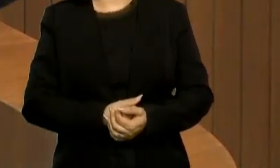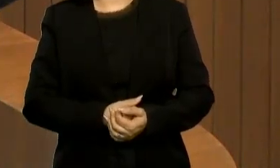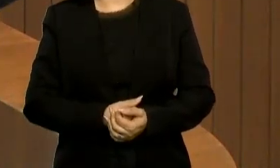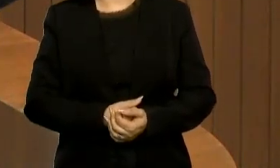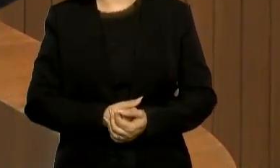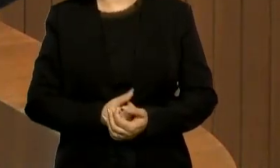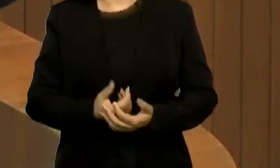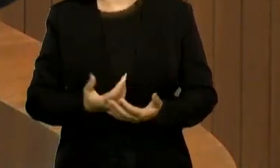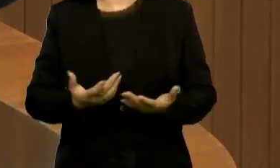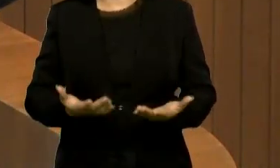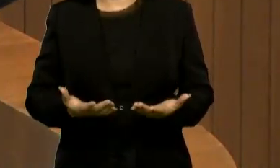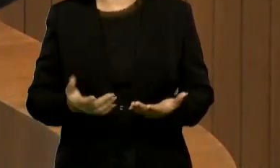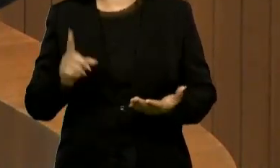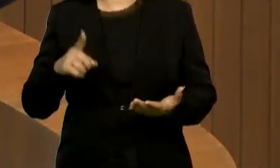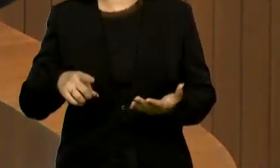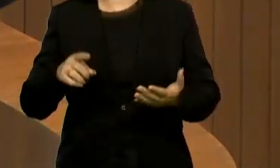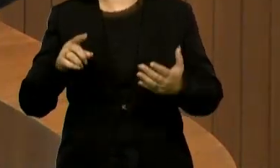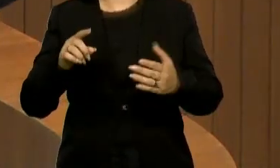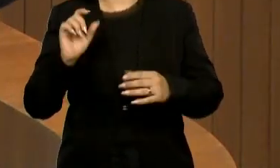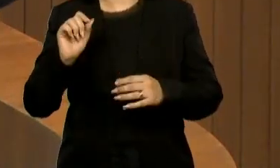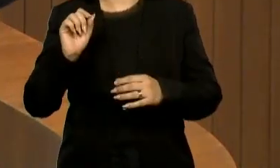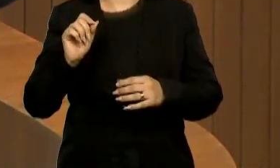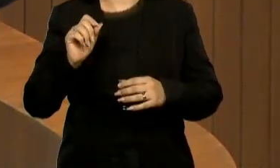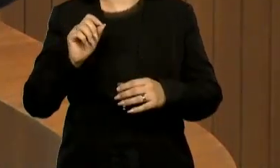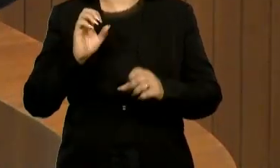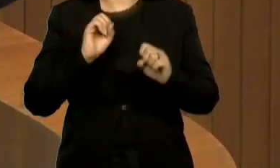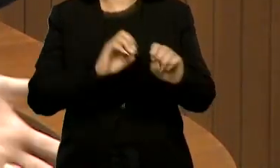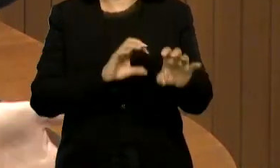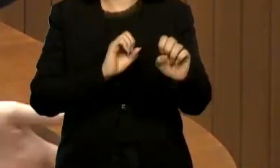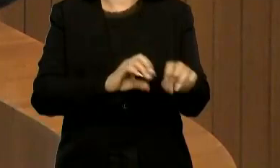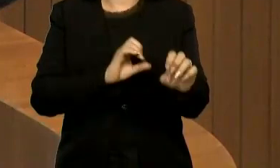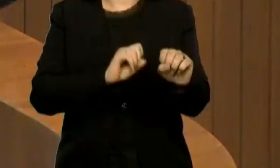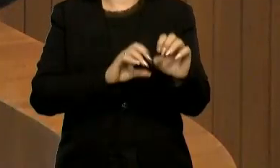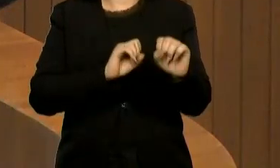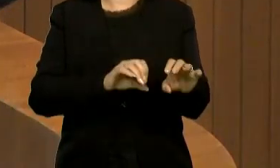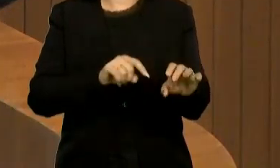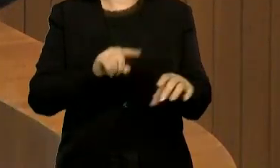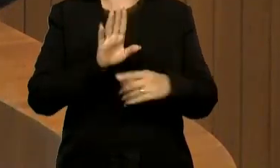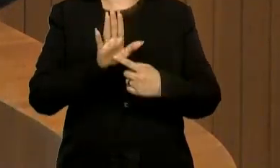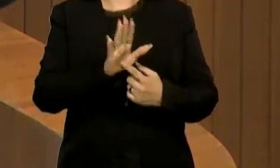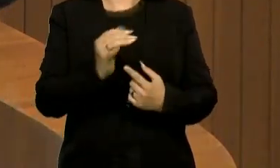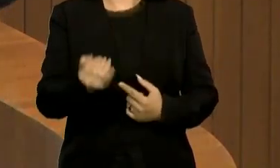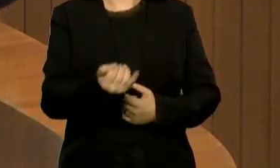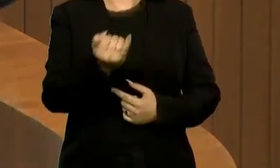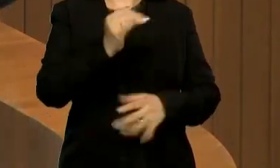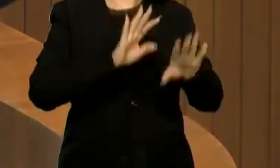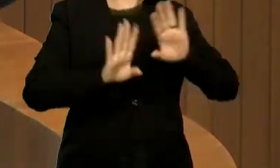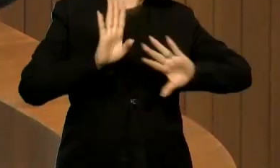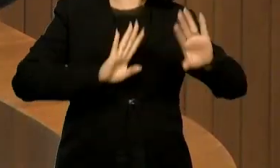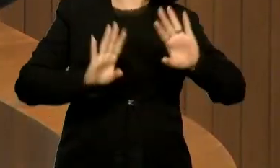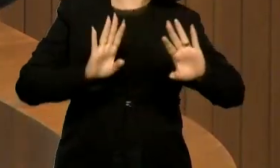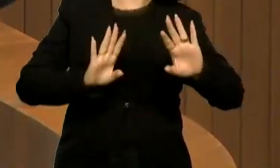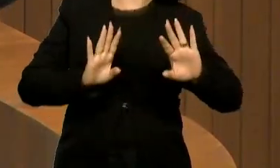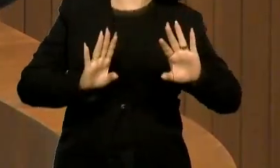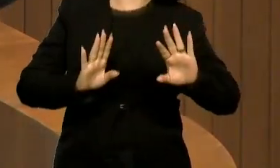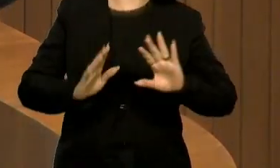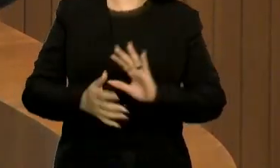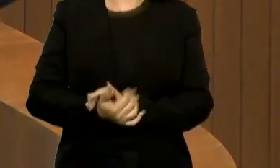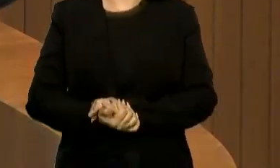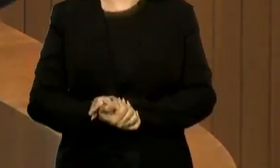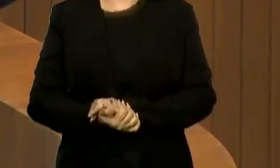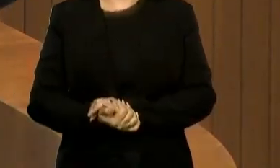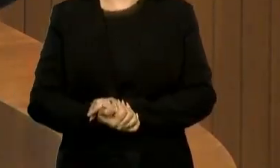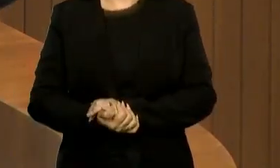para justamente essas campanhas educativas, é justamente para ensinar, para mostrar a importância. Então, vamos pontuar a verdade na